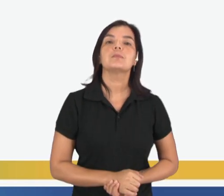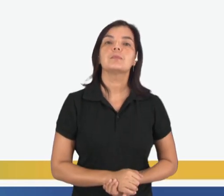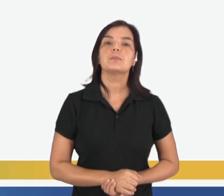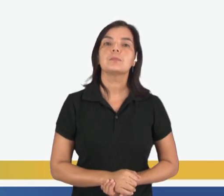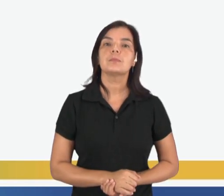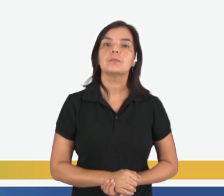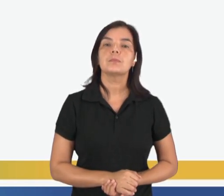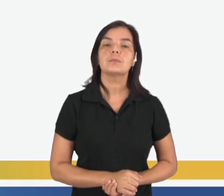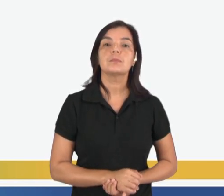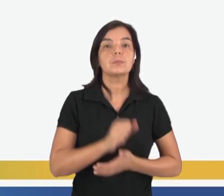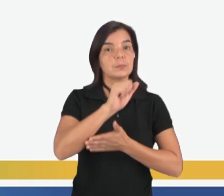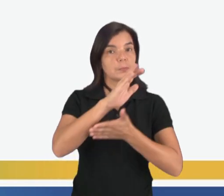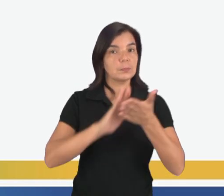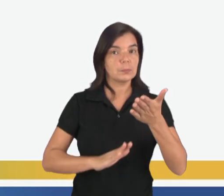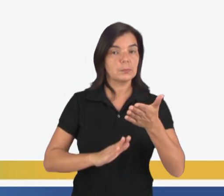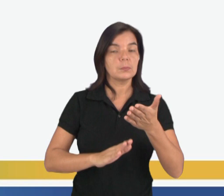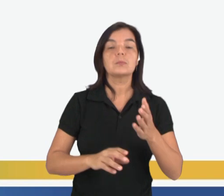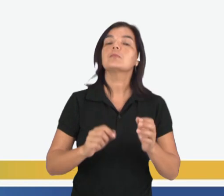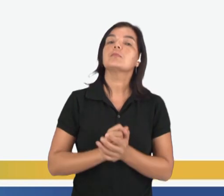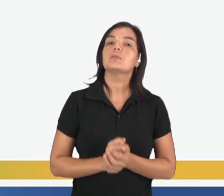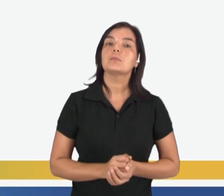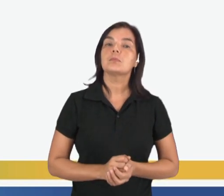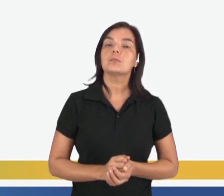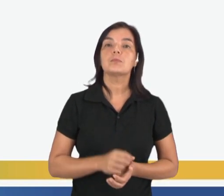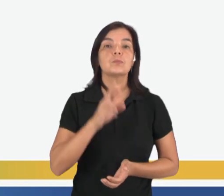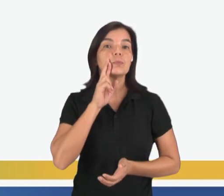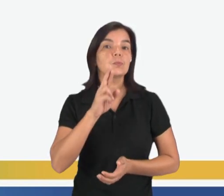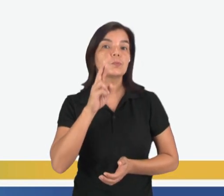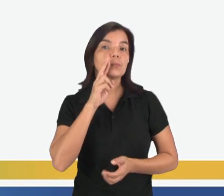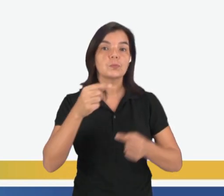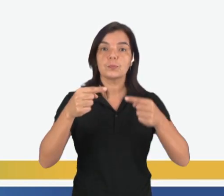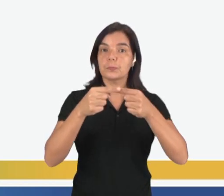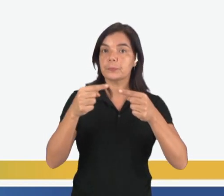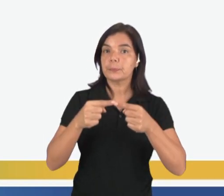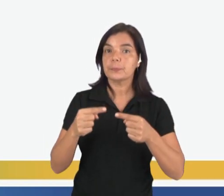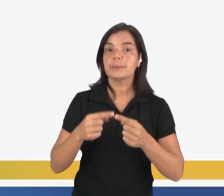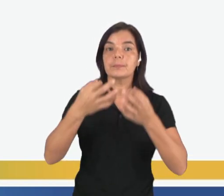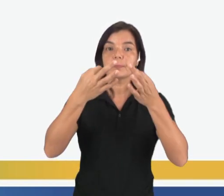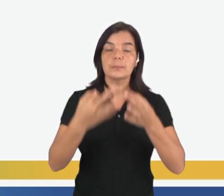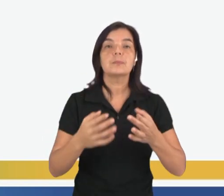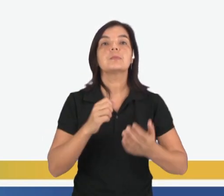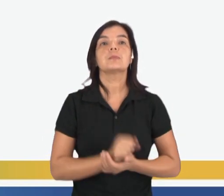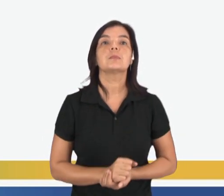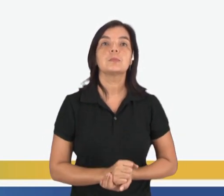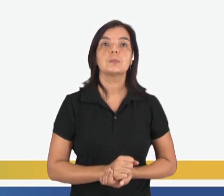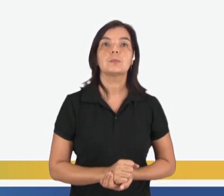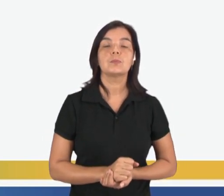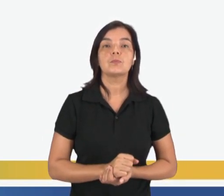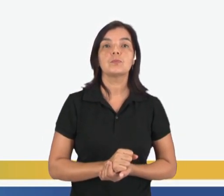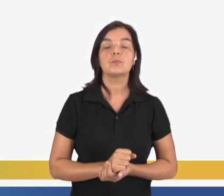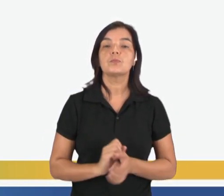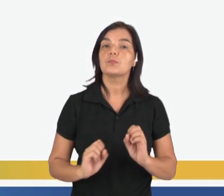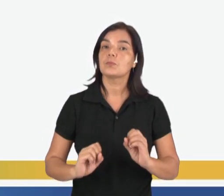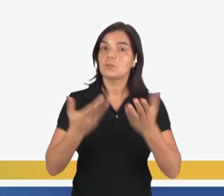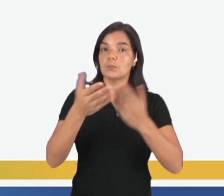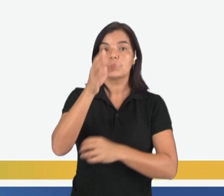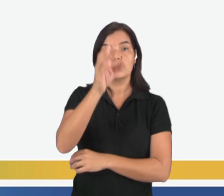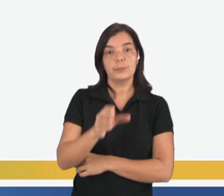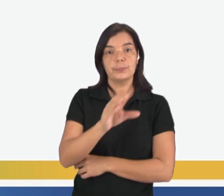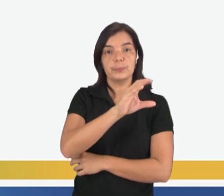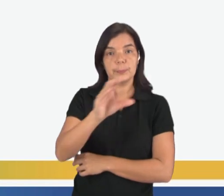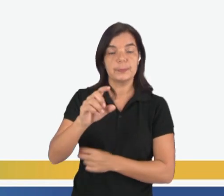certo? Atividade, faça a correspondência correta, certo? Nós temos aí a festividade